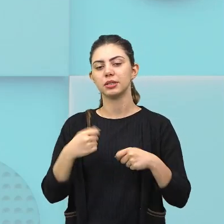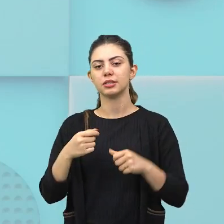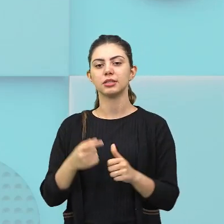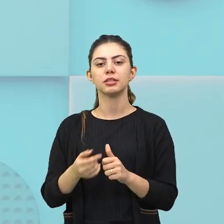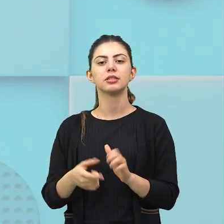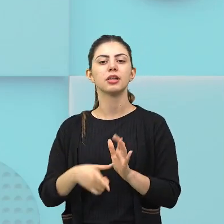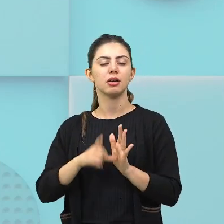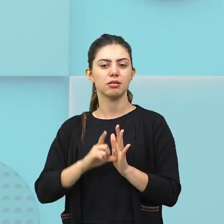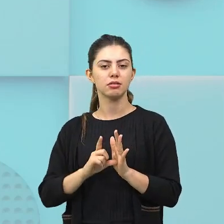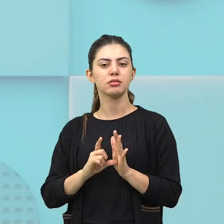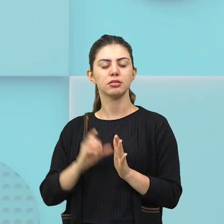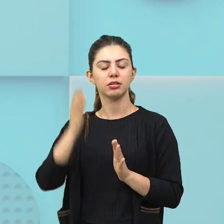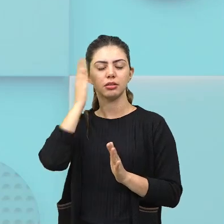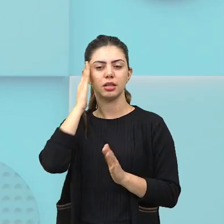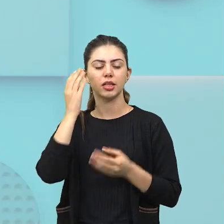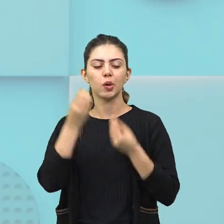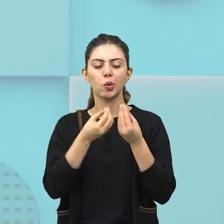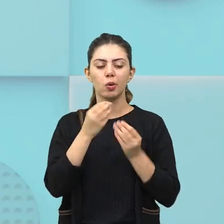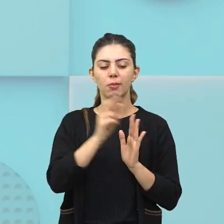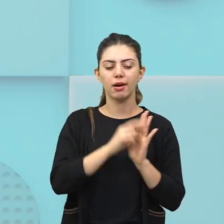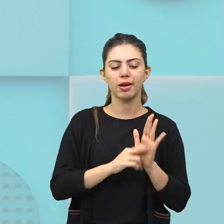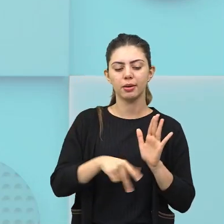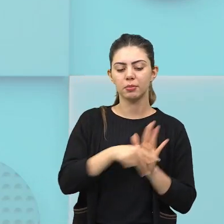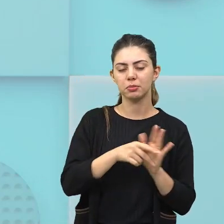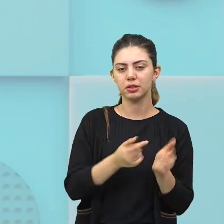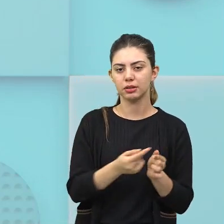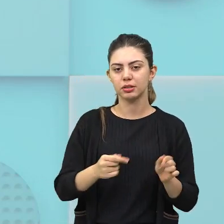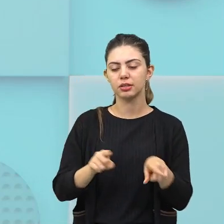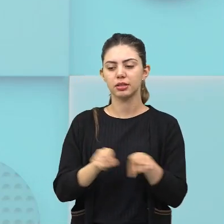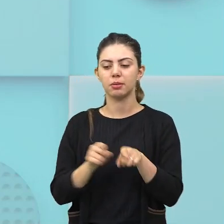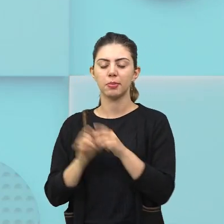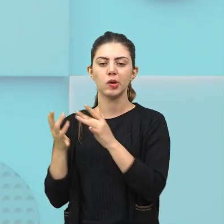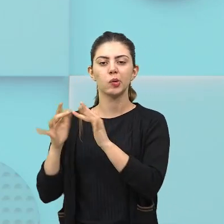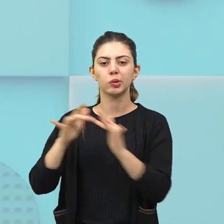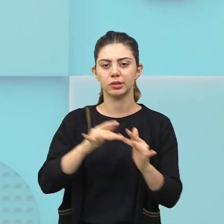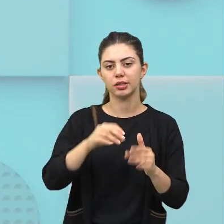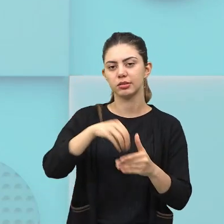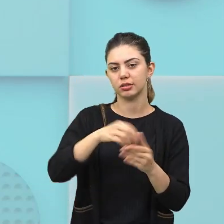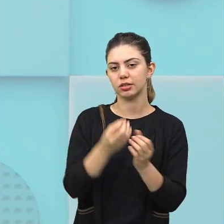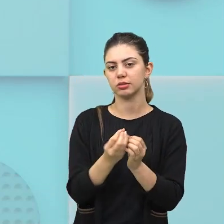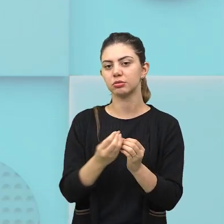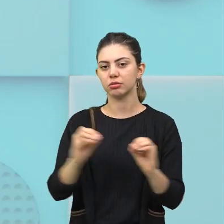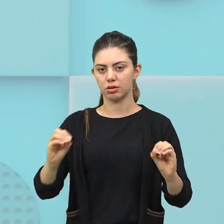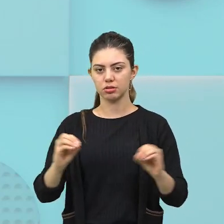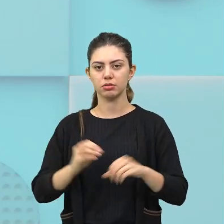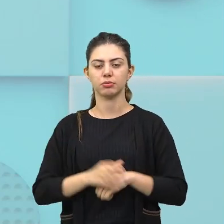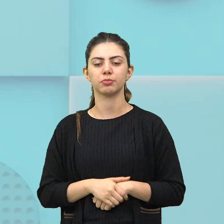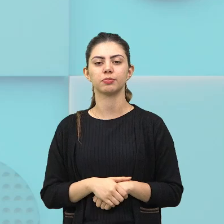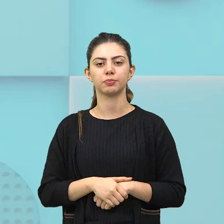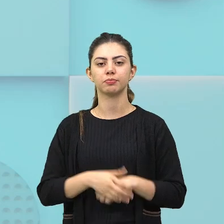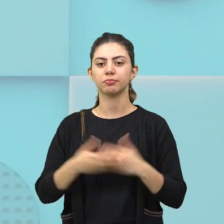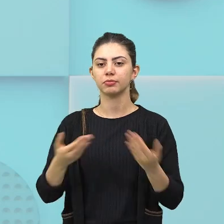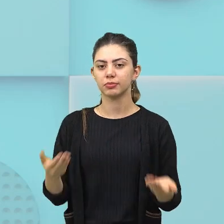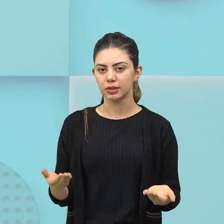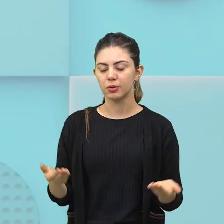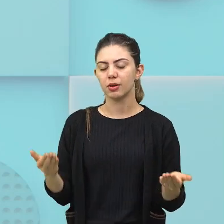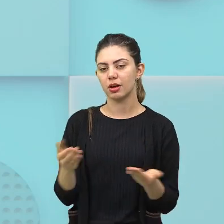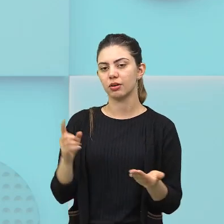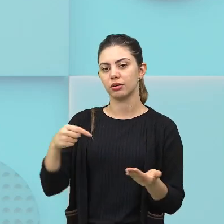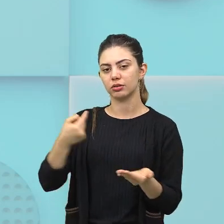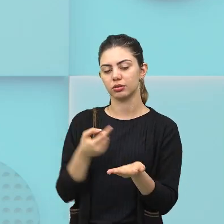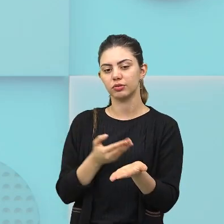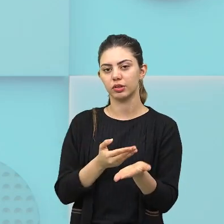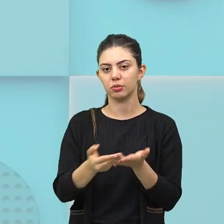pouquinho de norma padrão e os contextos em que deve ou não ser utilizado. Então, para isso, a gente vai partir para a